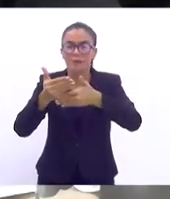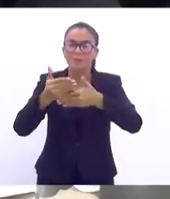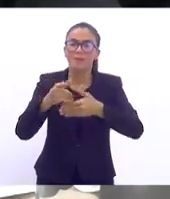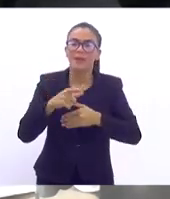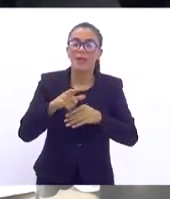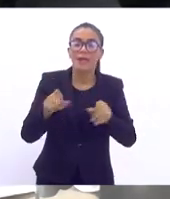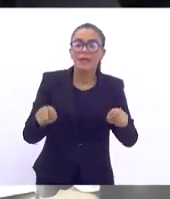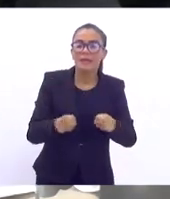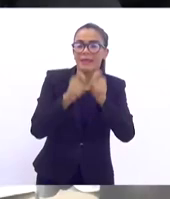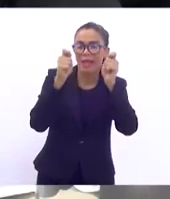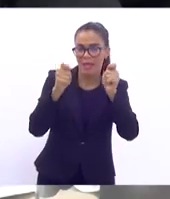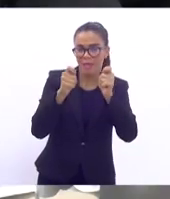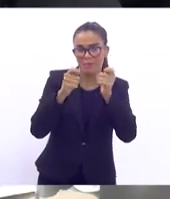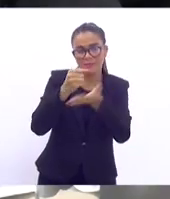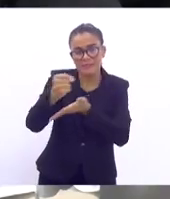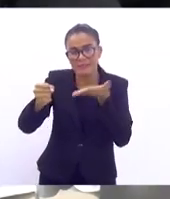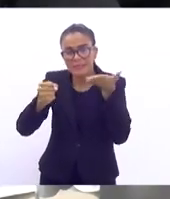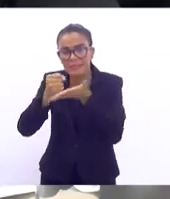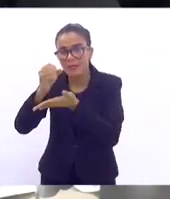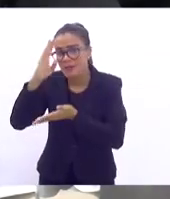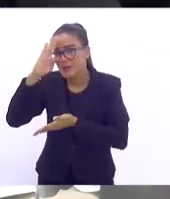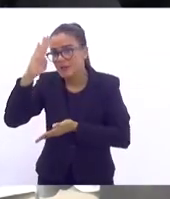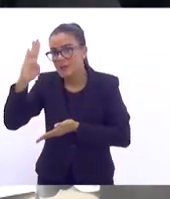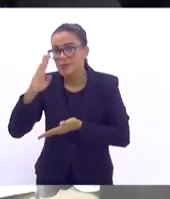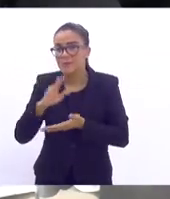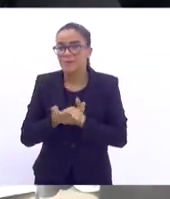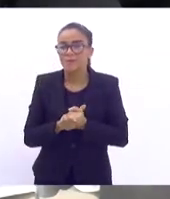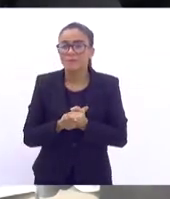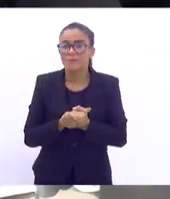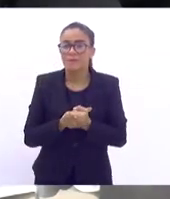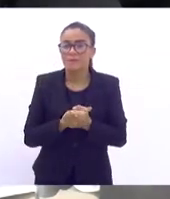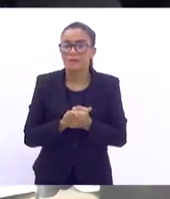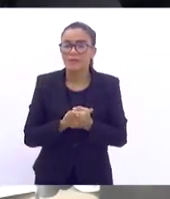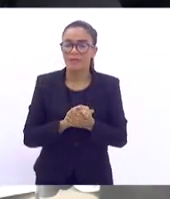quebra-se um princípio que é o principal